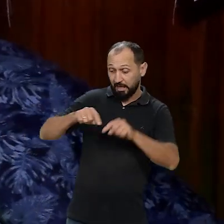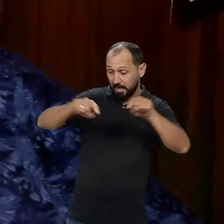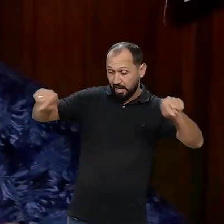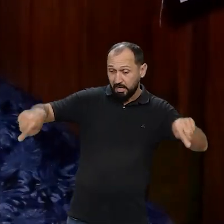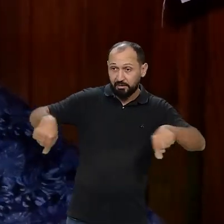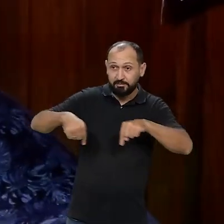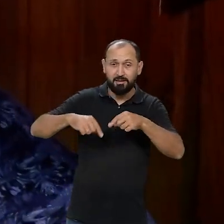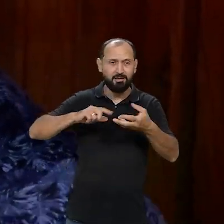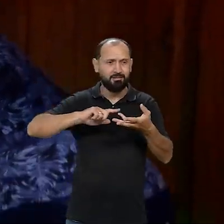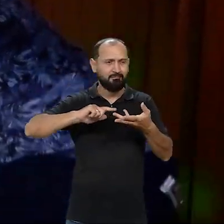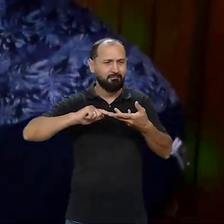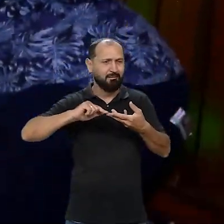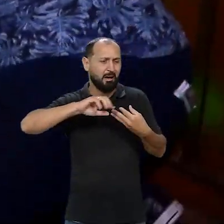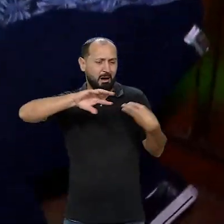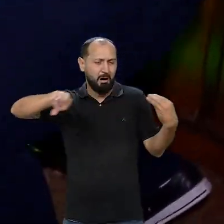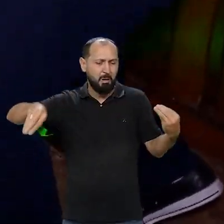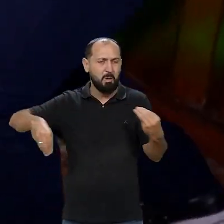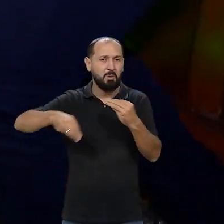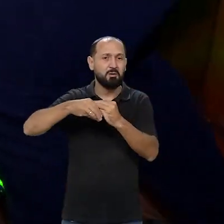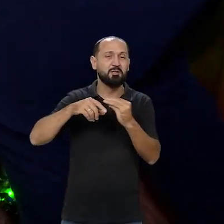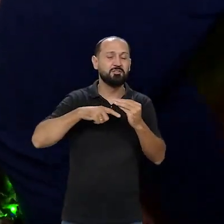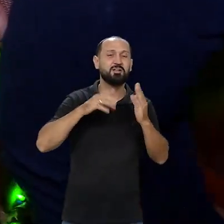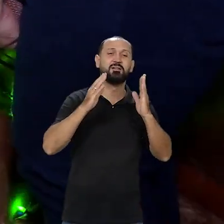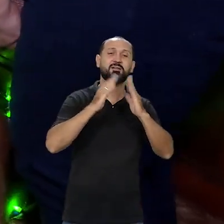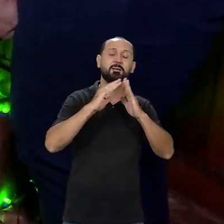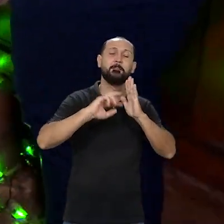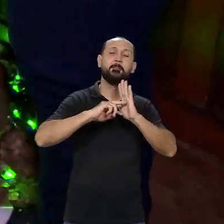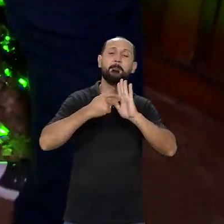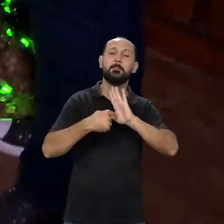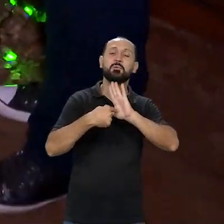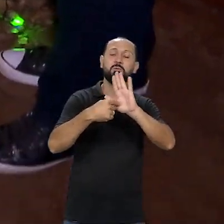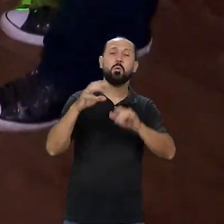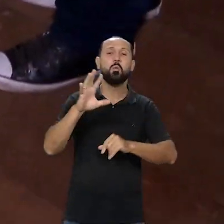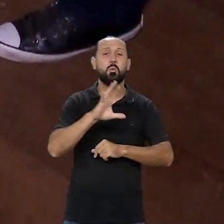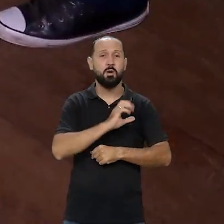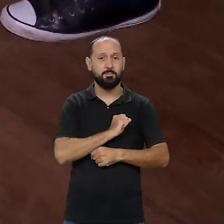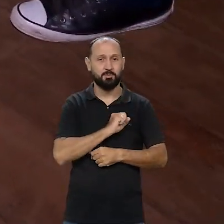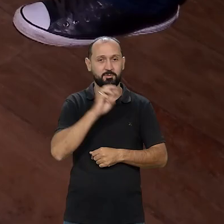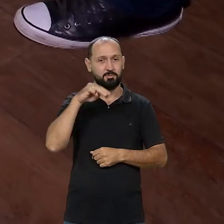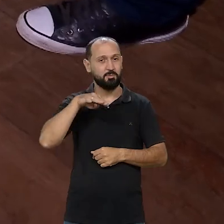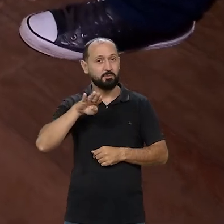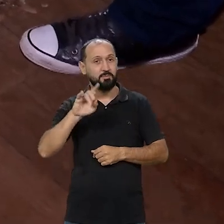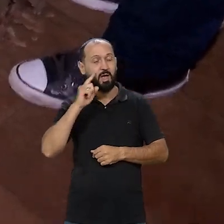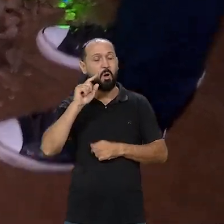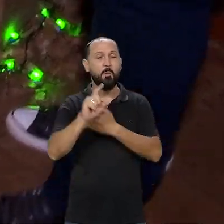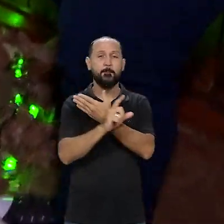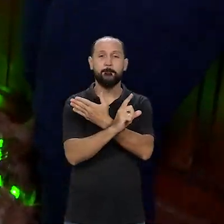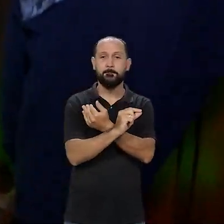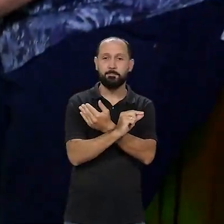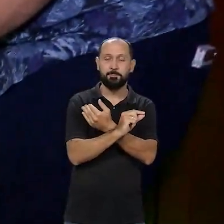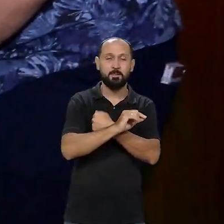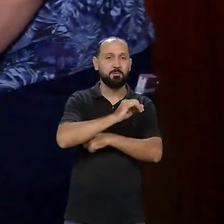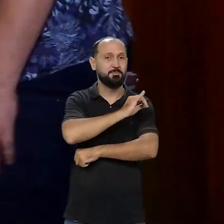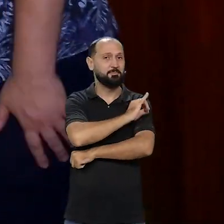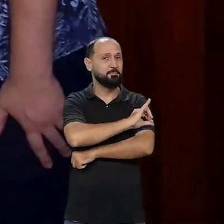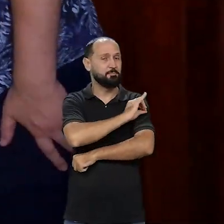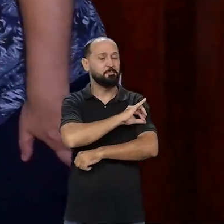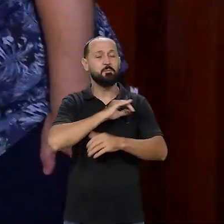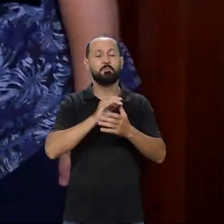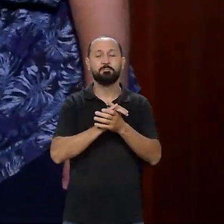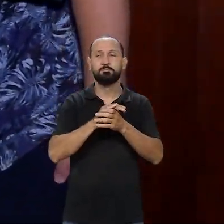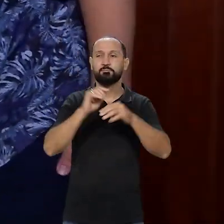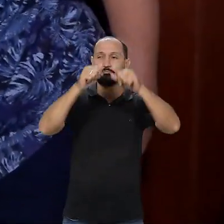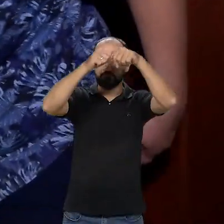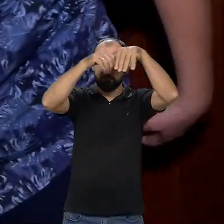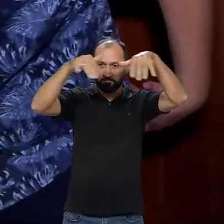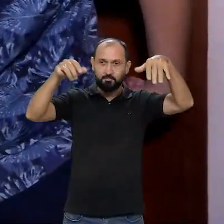Neste espaço, há uma junção de coisas que existiam na casa para simbolizar o amor de Manuel de Barros ao Pantanal e Rio de